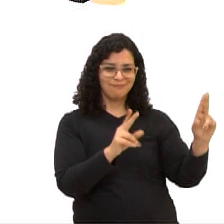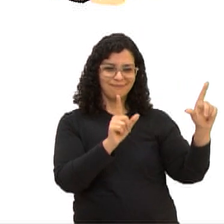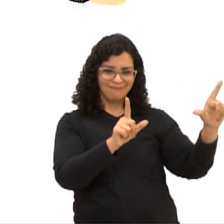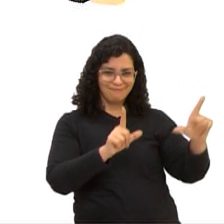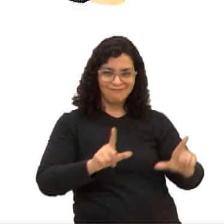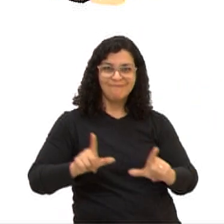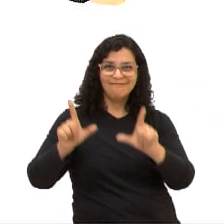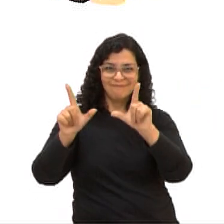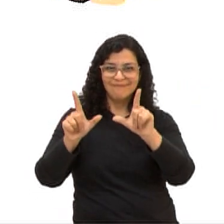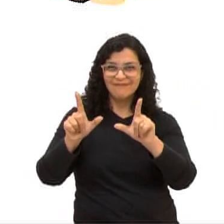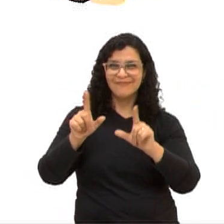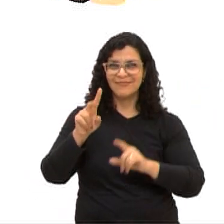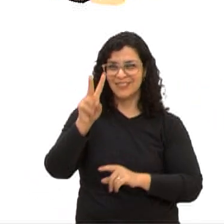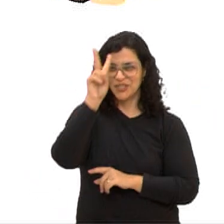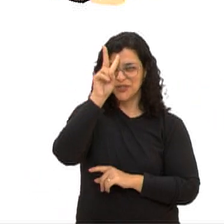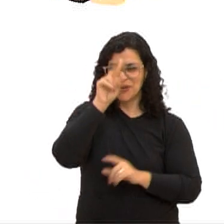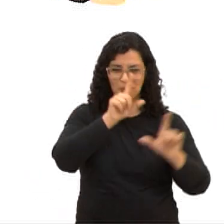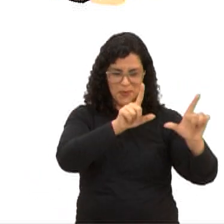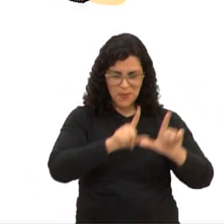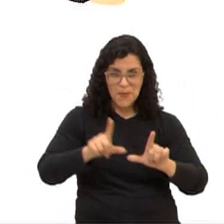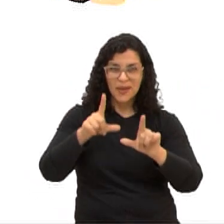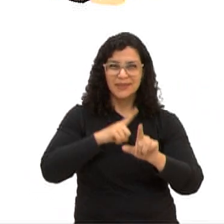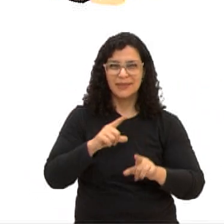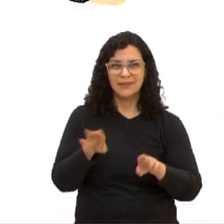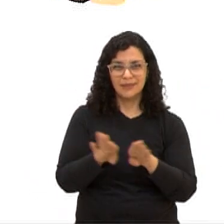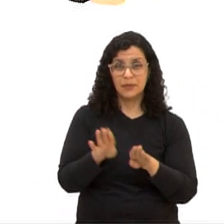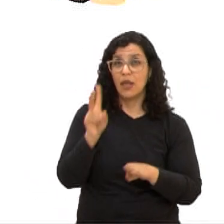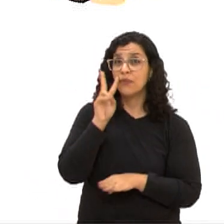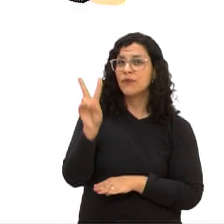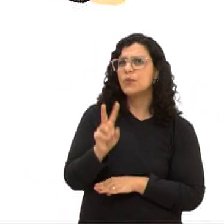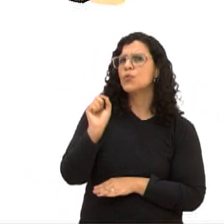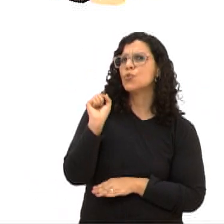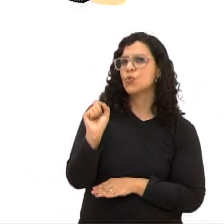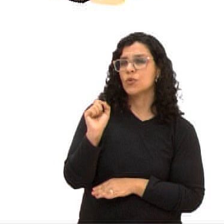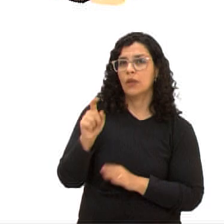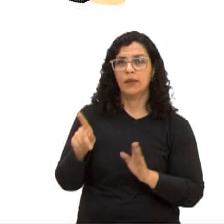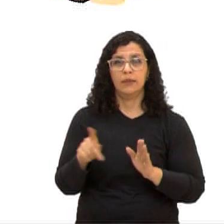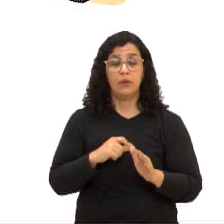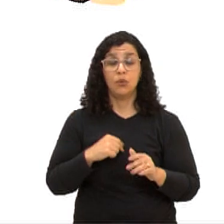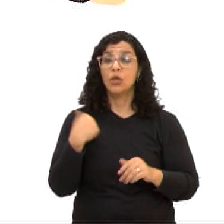historieta, as histórias em quadrinhos, né? Vimos as